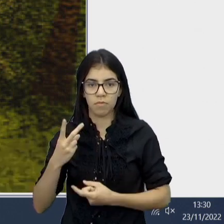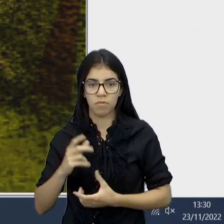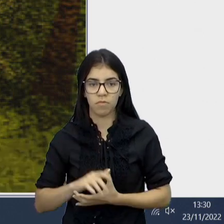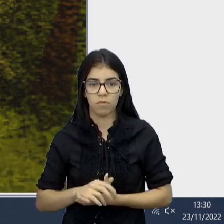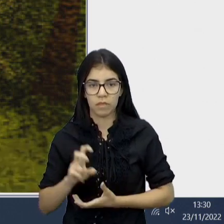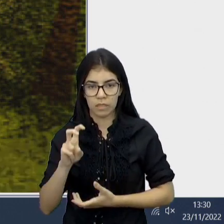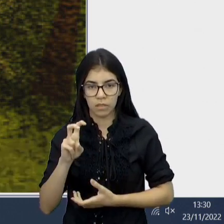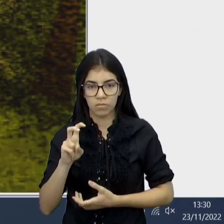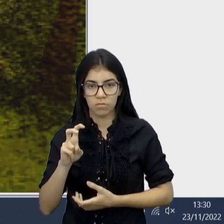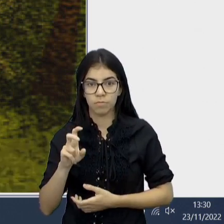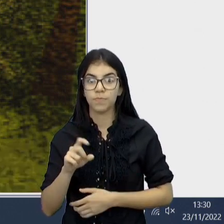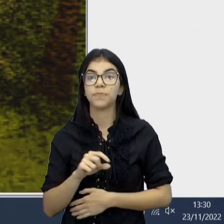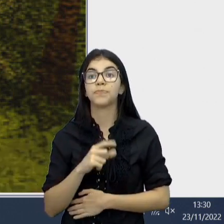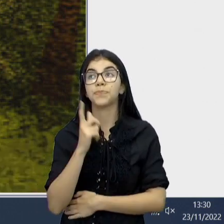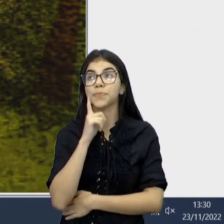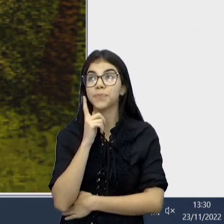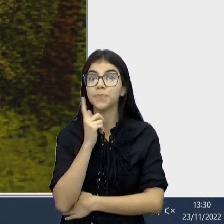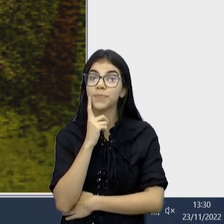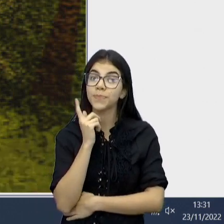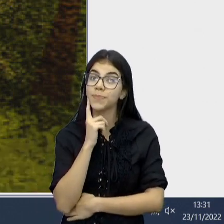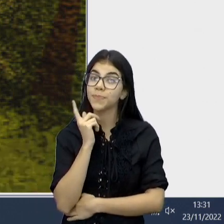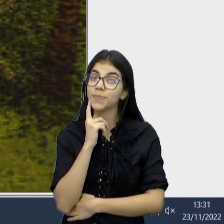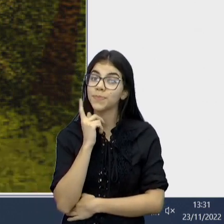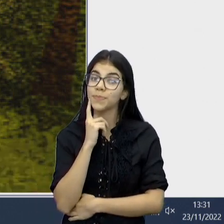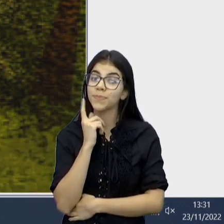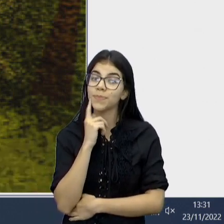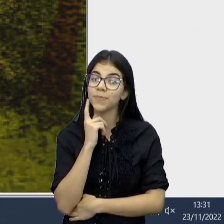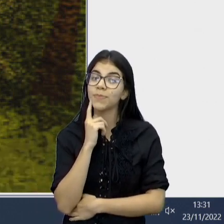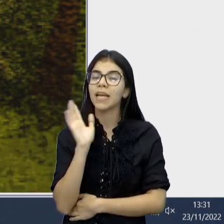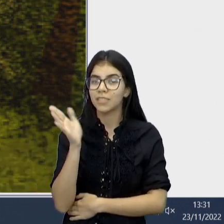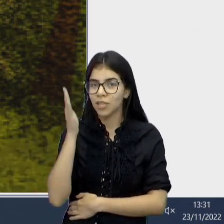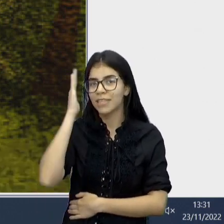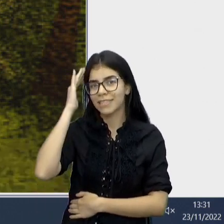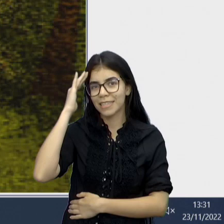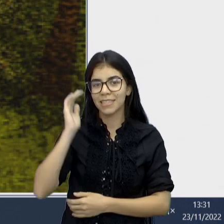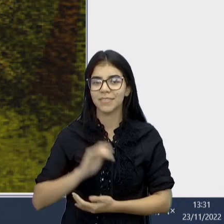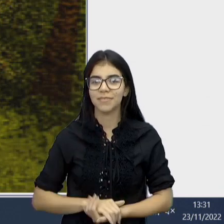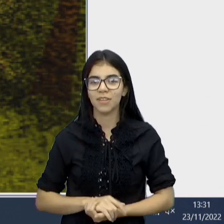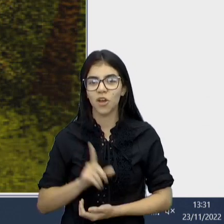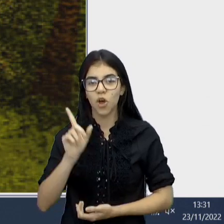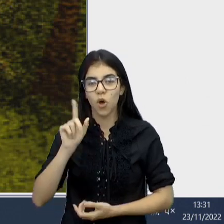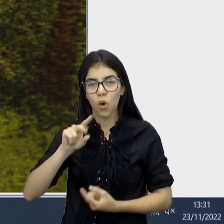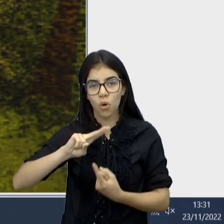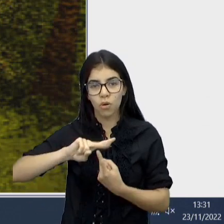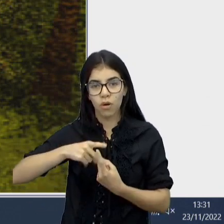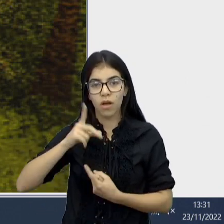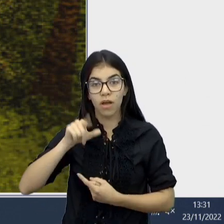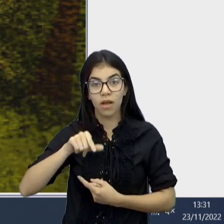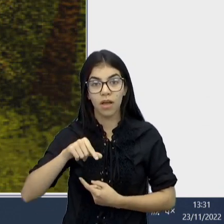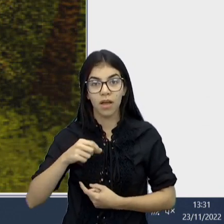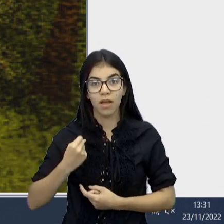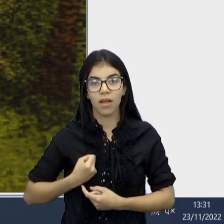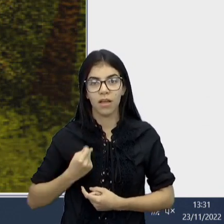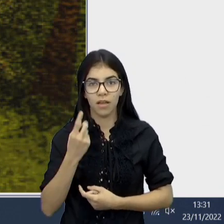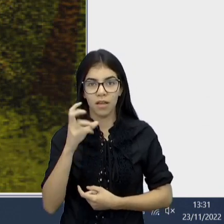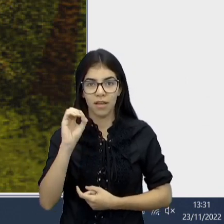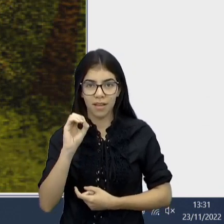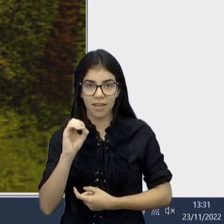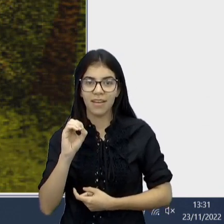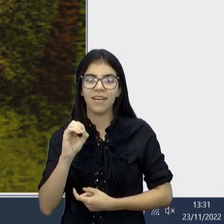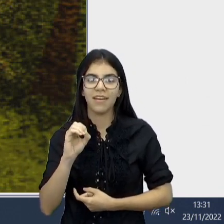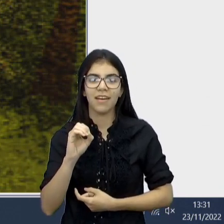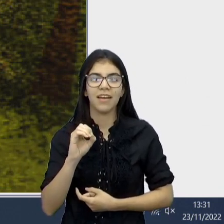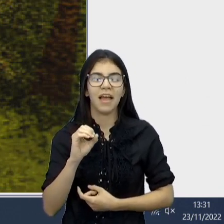para Enter. entrar. Olha lá, ela cruzou a perninha pensando, os bracinhos. Já sei! O dobro do número é 10. 5 vezes 2 é